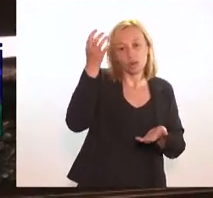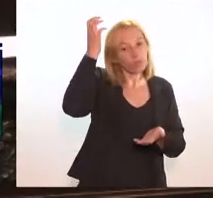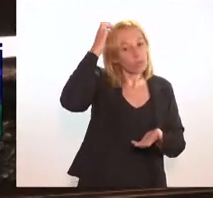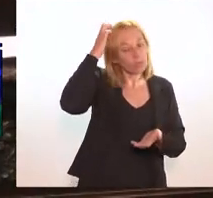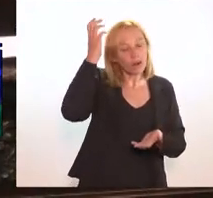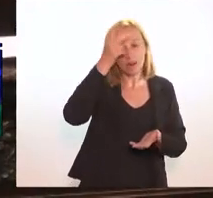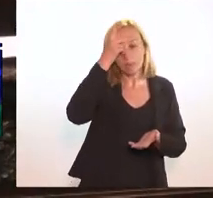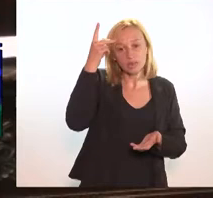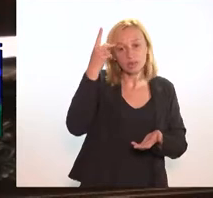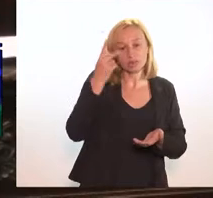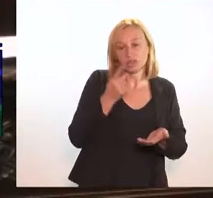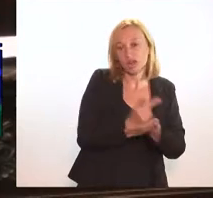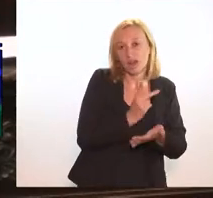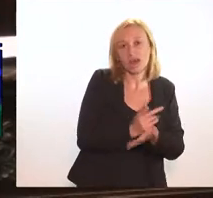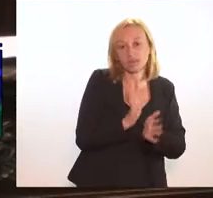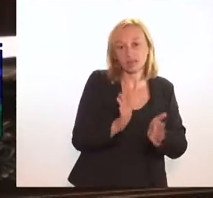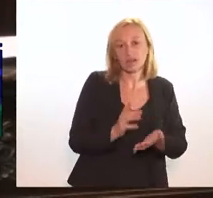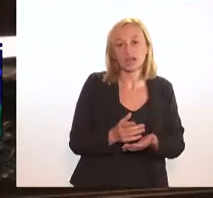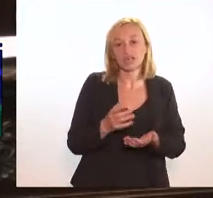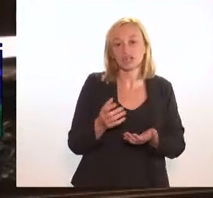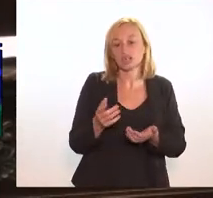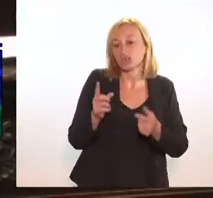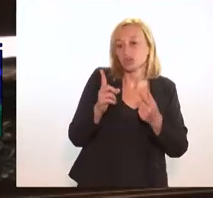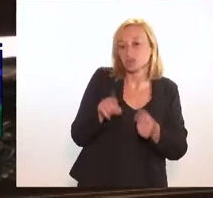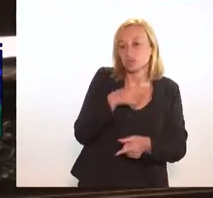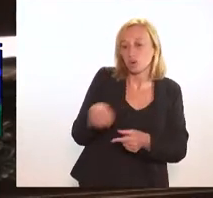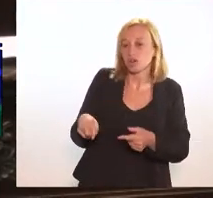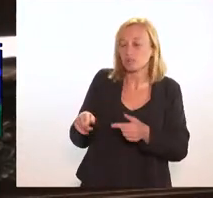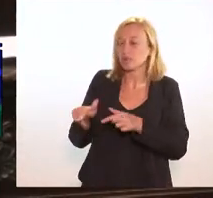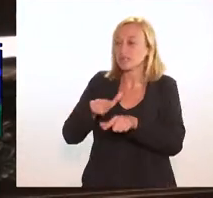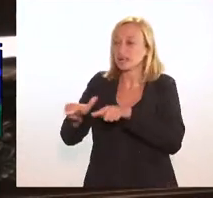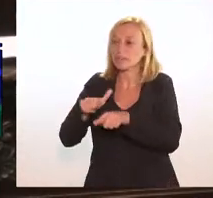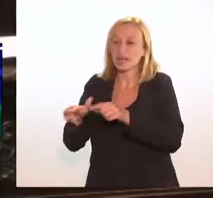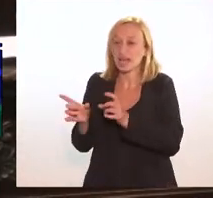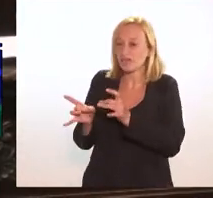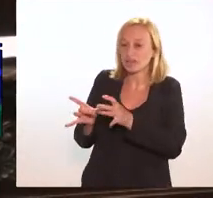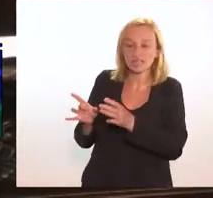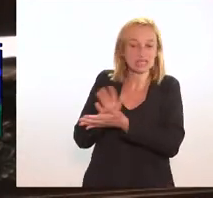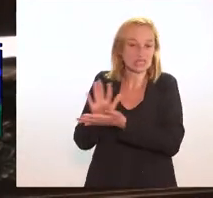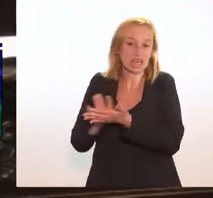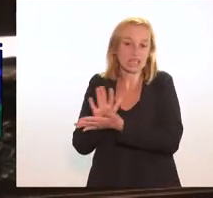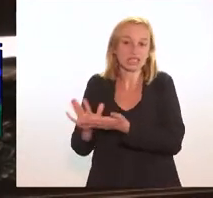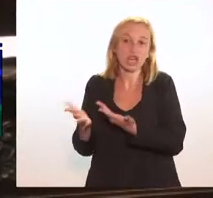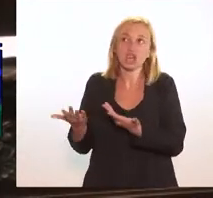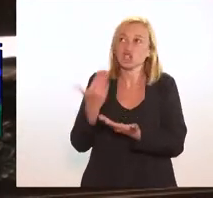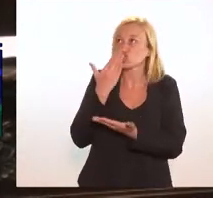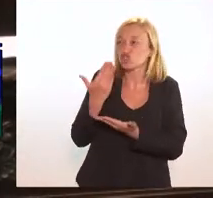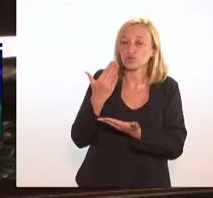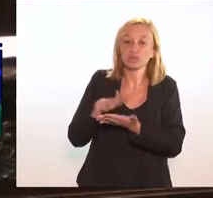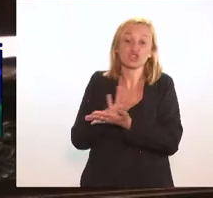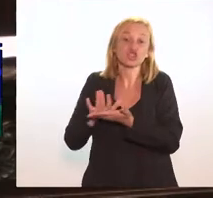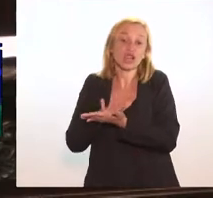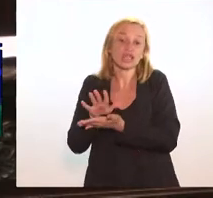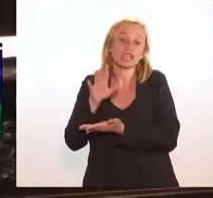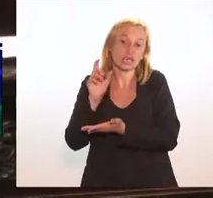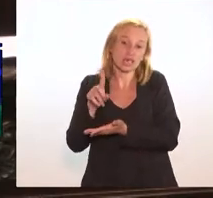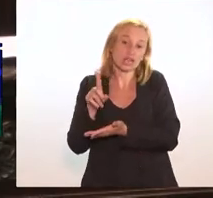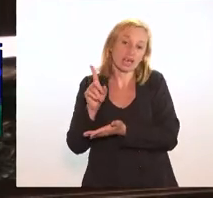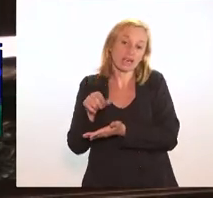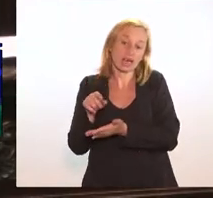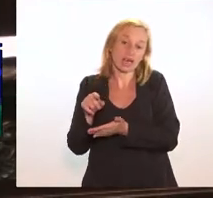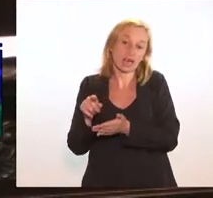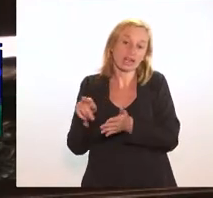trata o projeto. Aqui não proíbe comerciante de trabalhar, não proíbe nenhum tipo de nada que já é regulamentado,